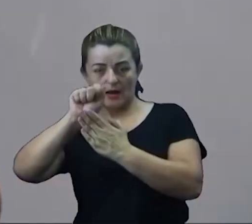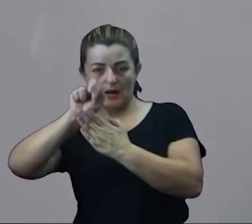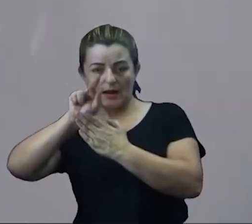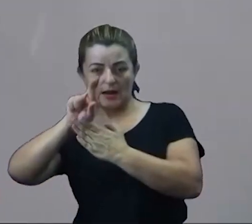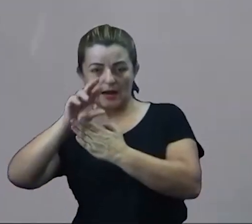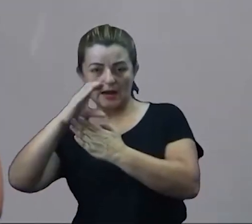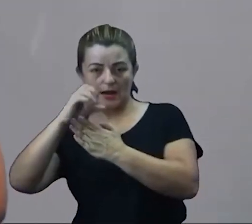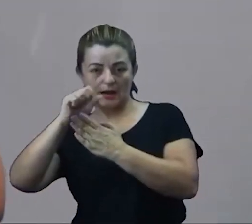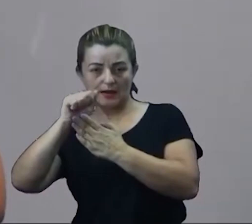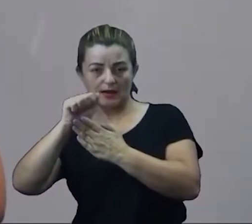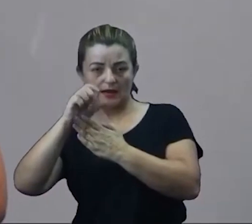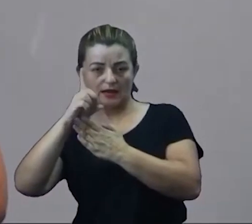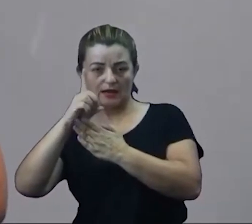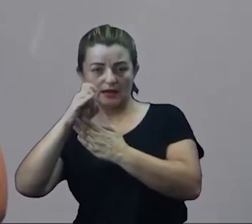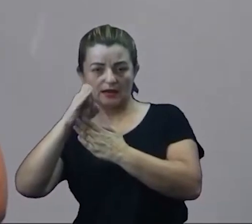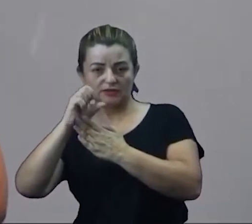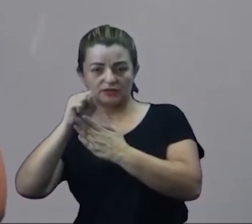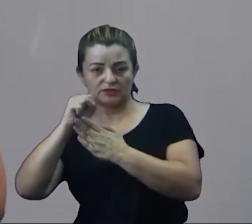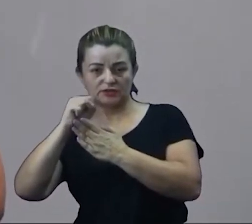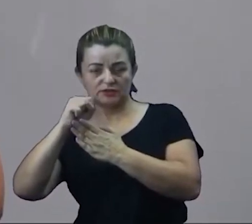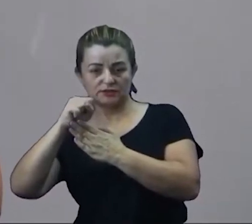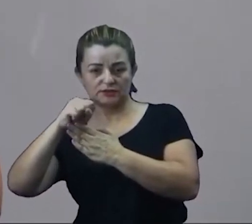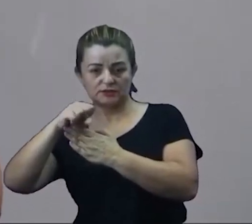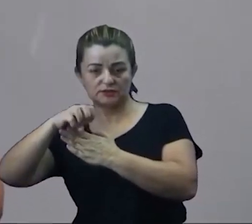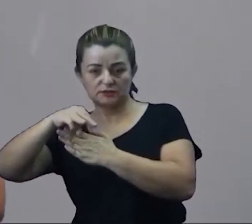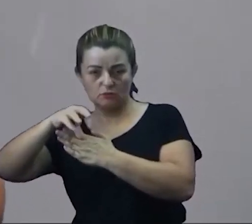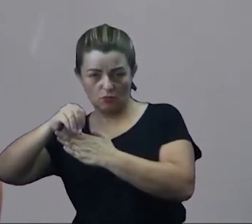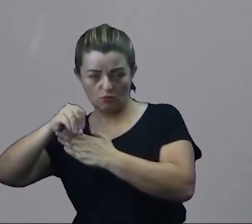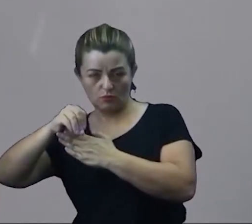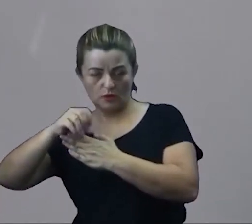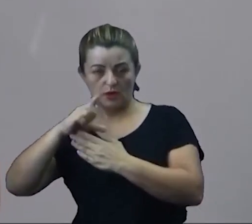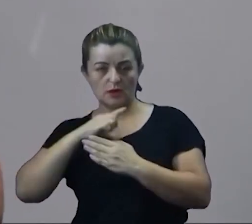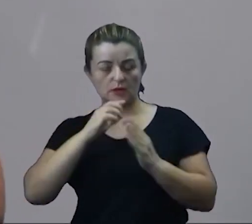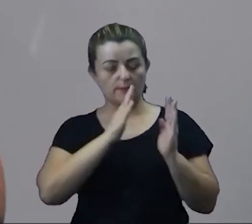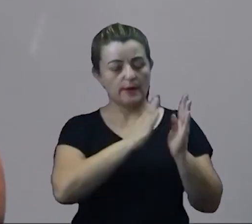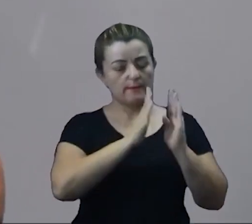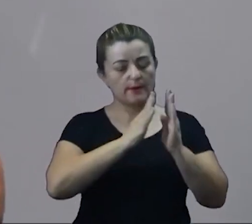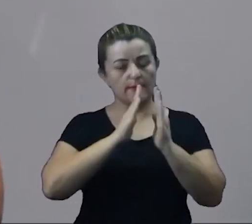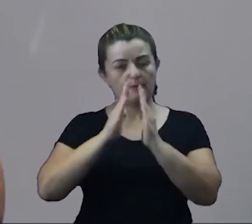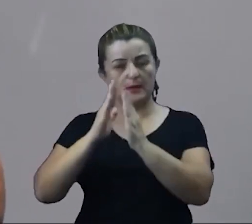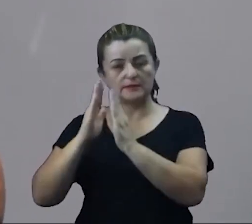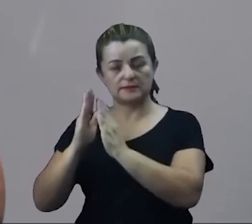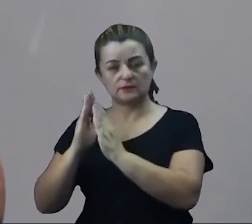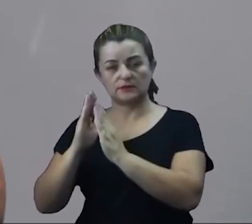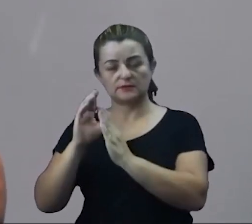né? Vocês lembram aí que nós temos sequências literárias, não é isso? Pautadas ali no